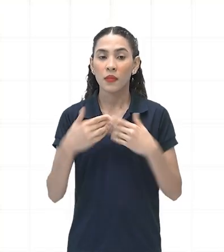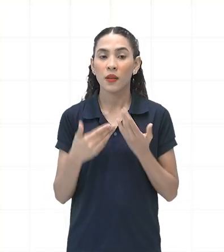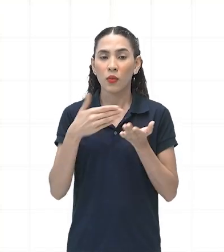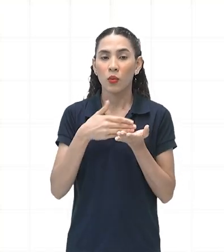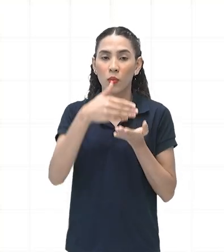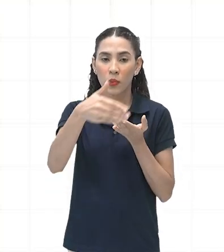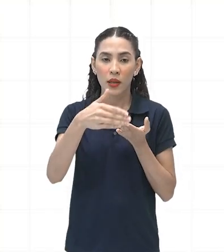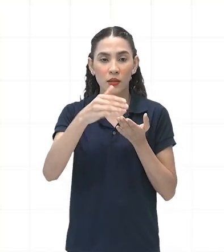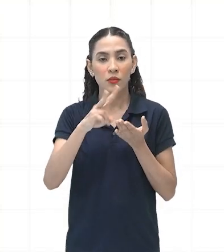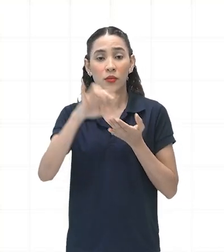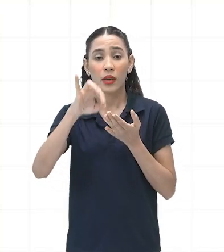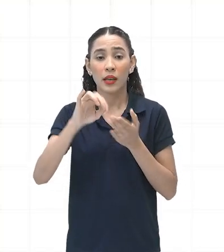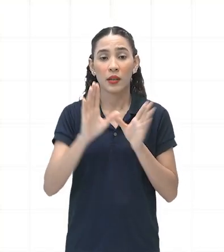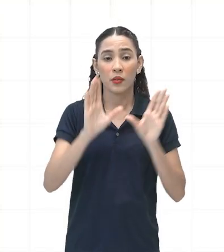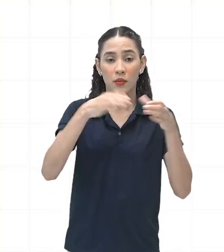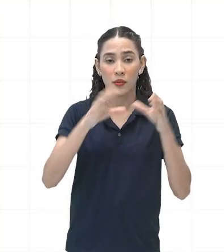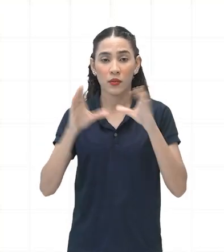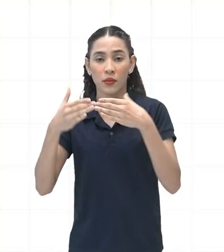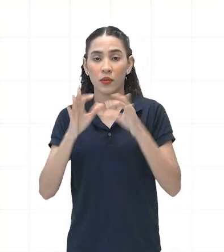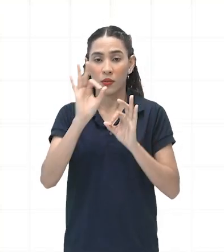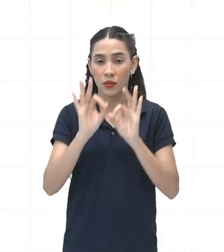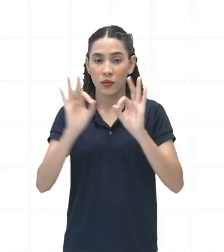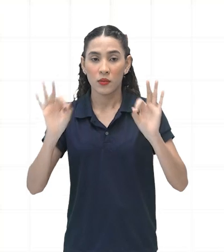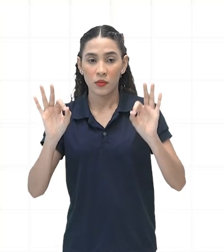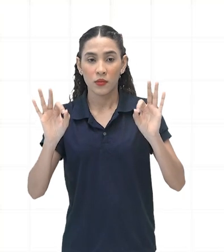Inicialmente, vamos agrupar os termos usando